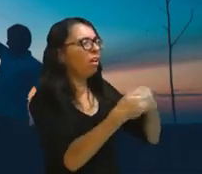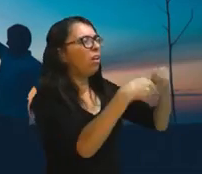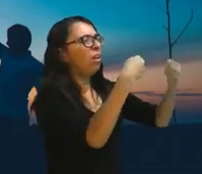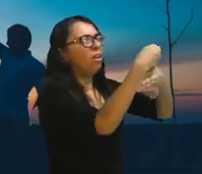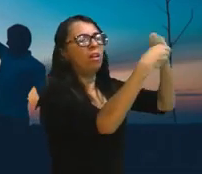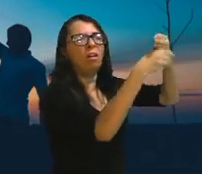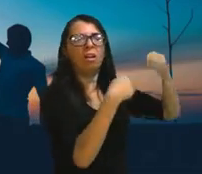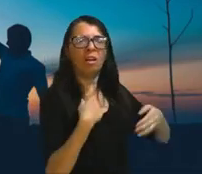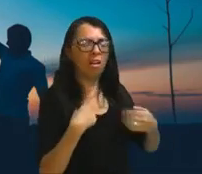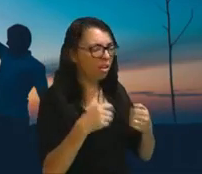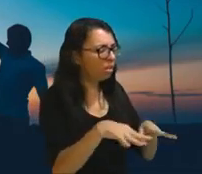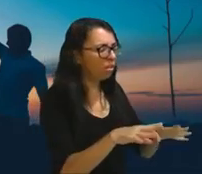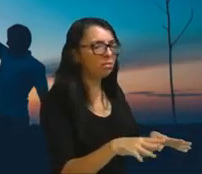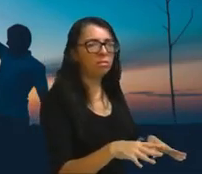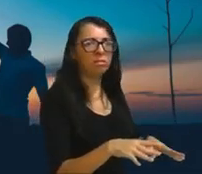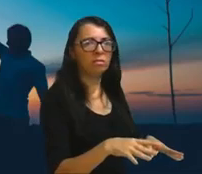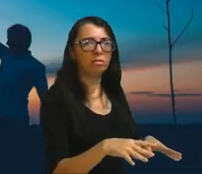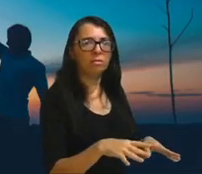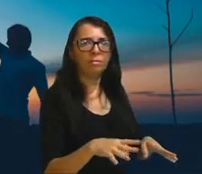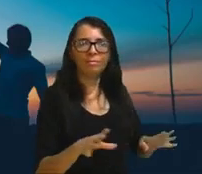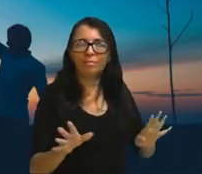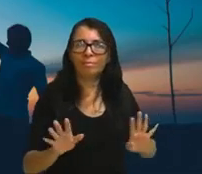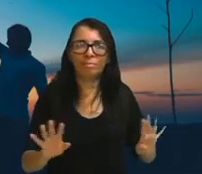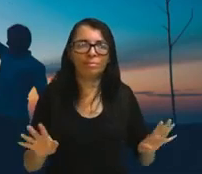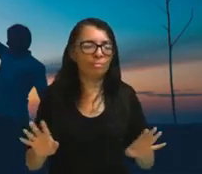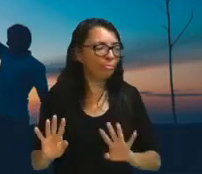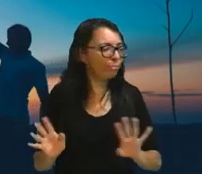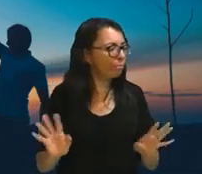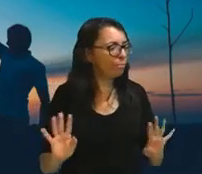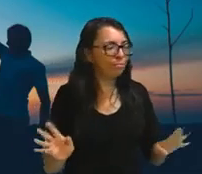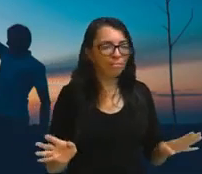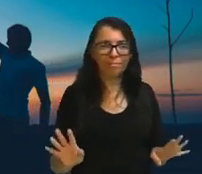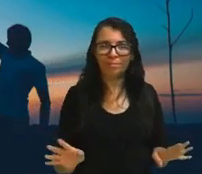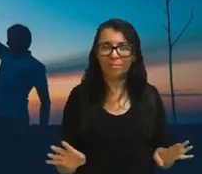lar, em vão será as noites que você está